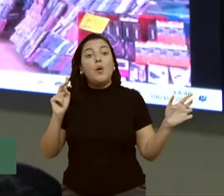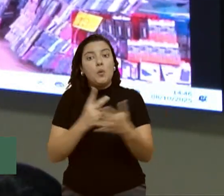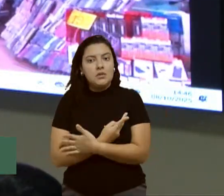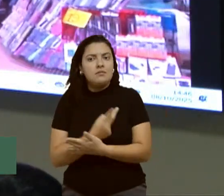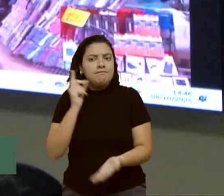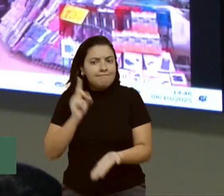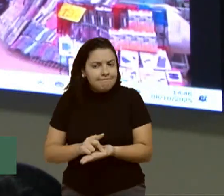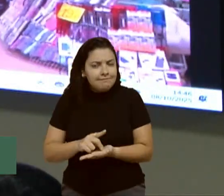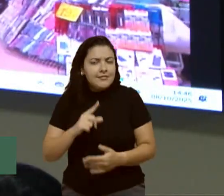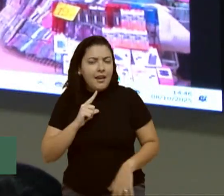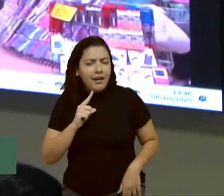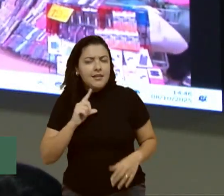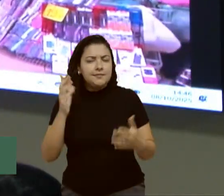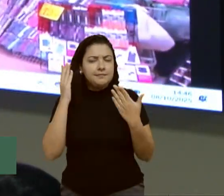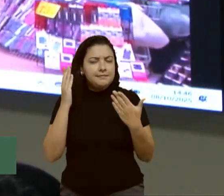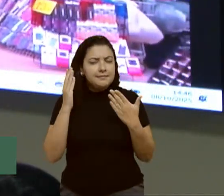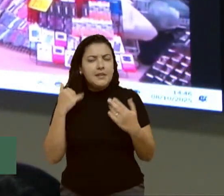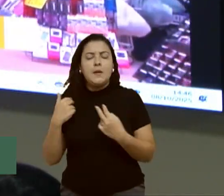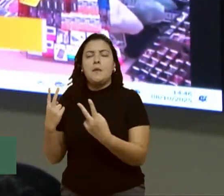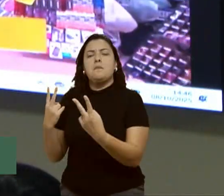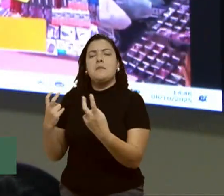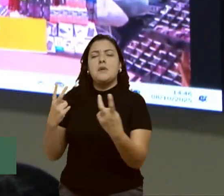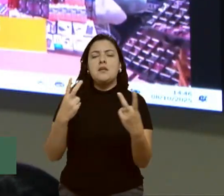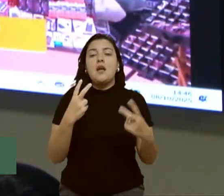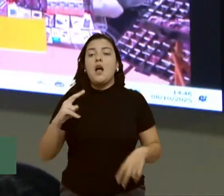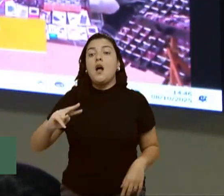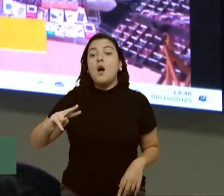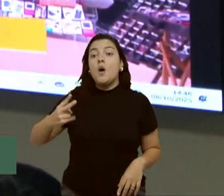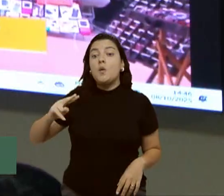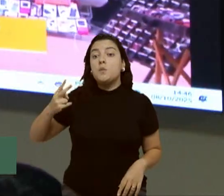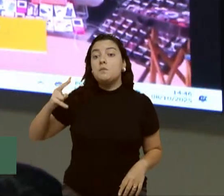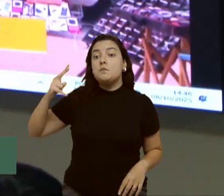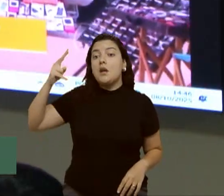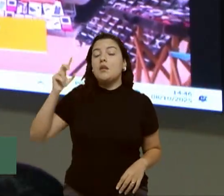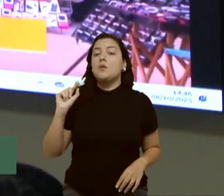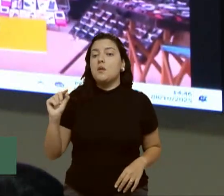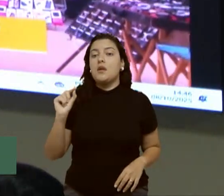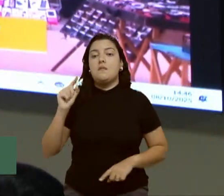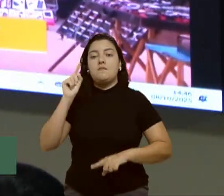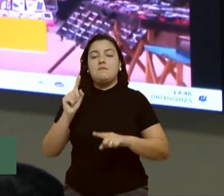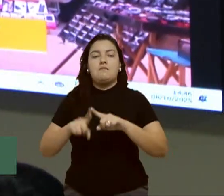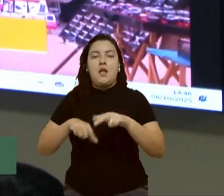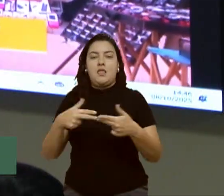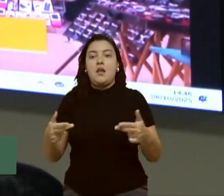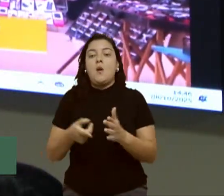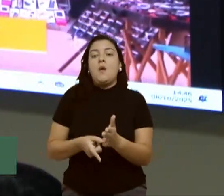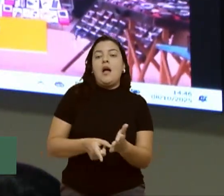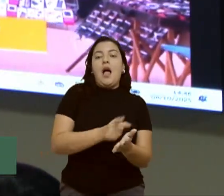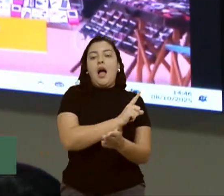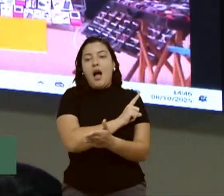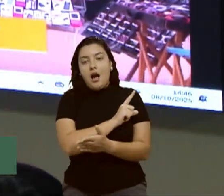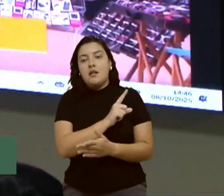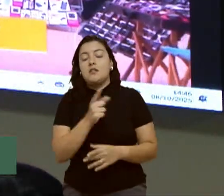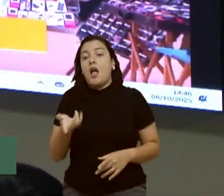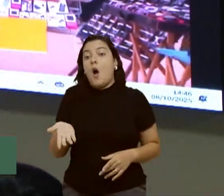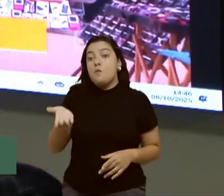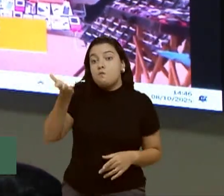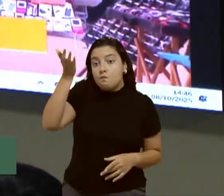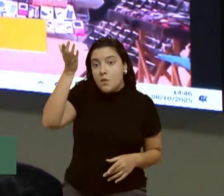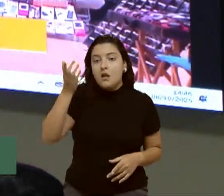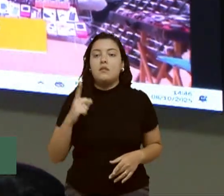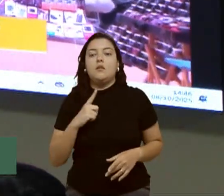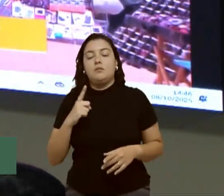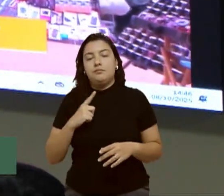que acontece. Tem se observado já um aumento nos valores dos produtos um tempo antes da Black Friday ser